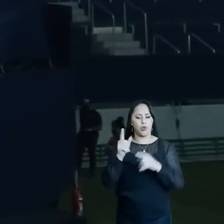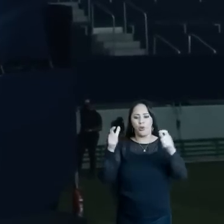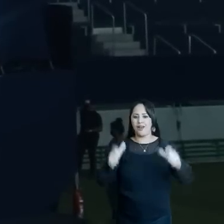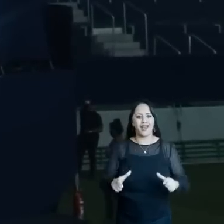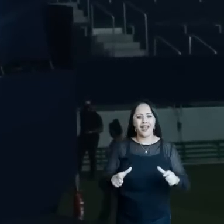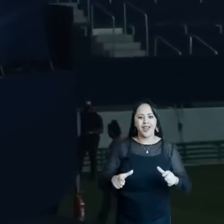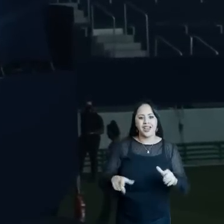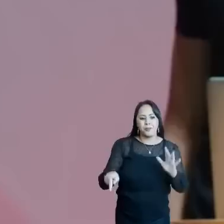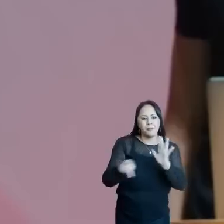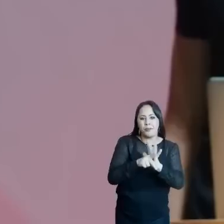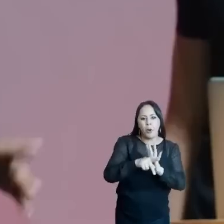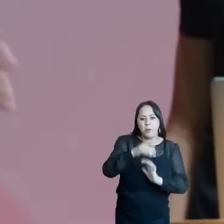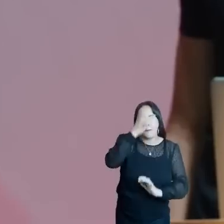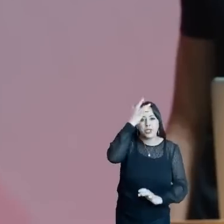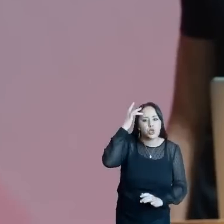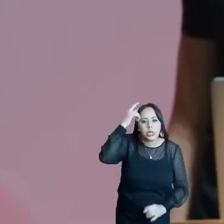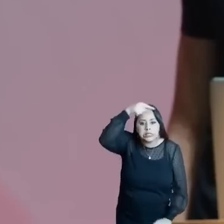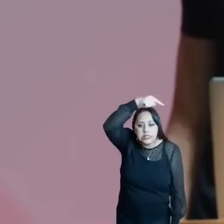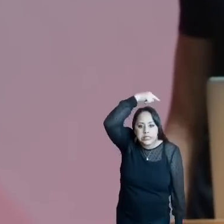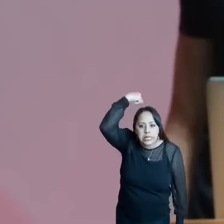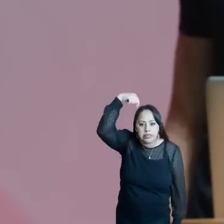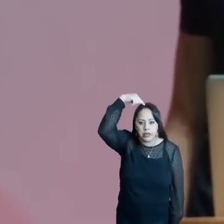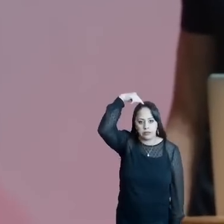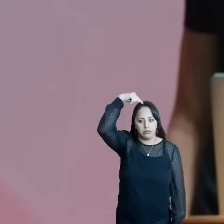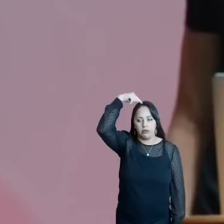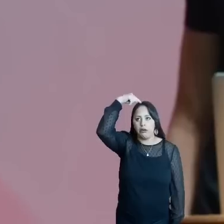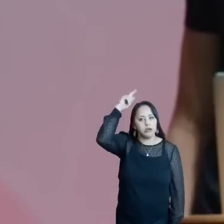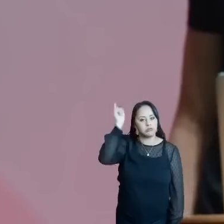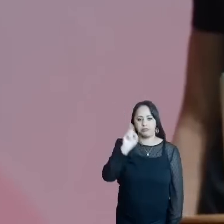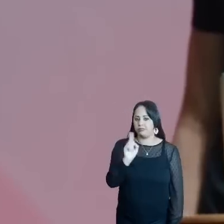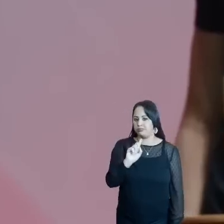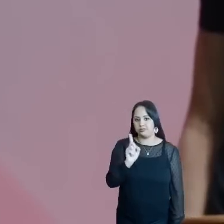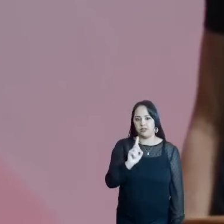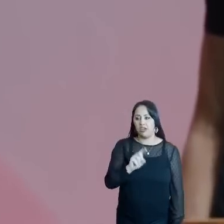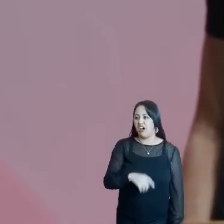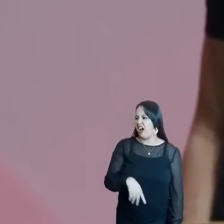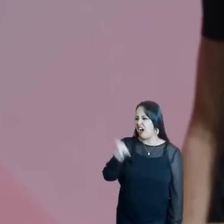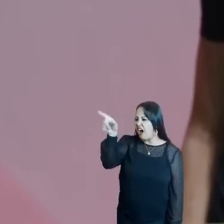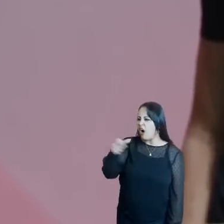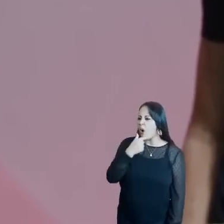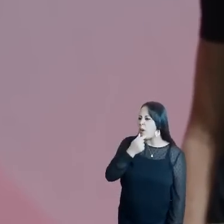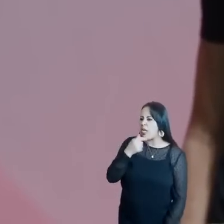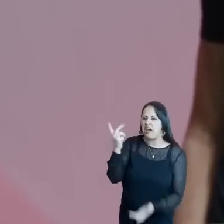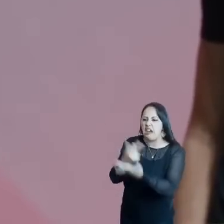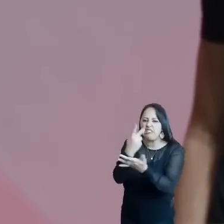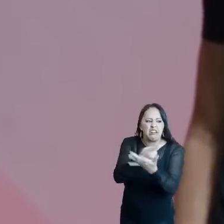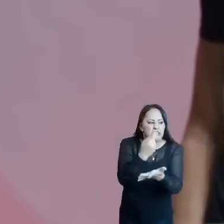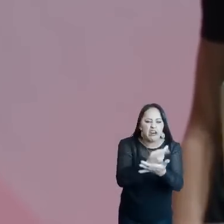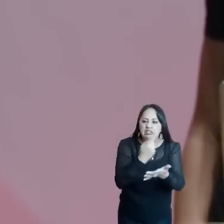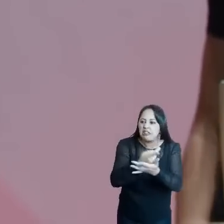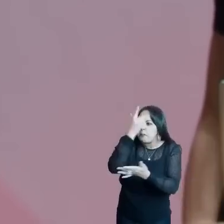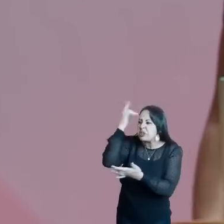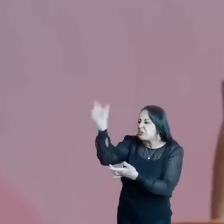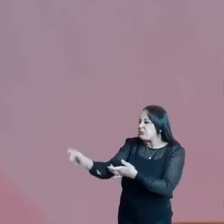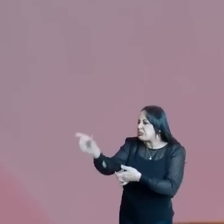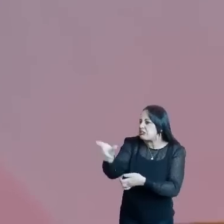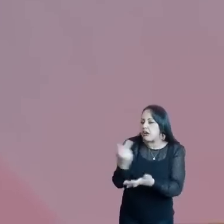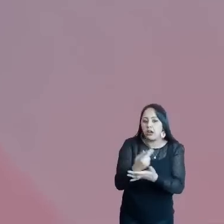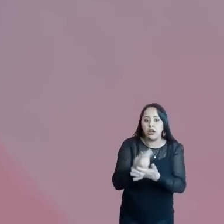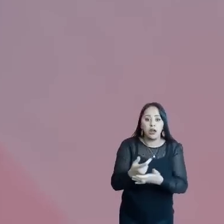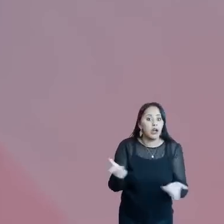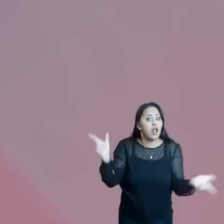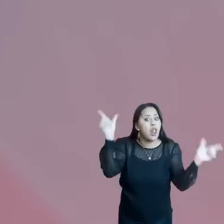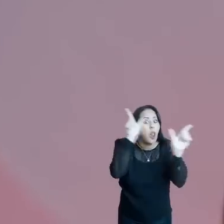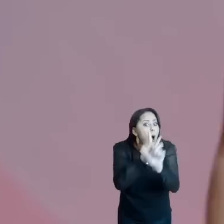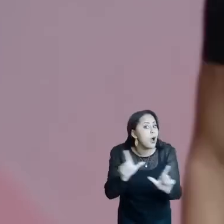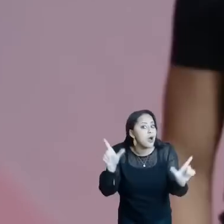santas. Muitas pessoas falam assim, não, mas a igreja lá tem um fulaninho faz isso errado. É lógico, querido, a igreja não é um lugar,